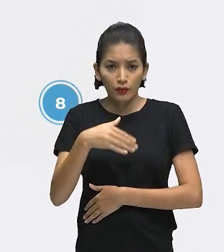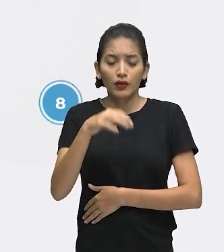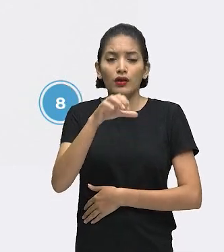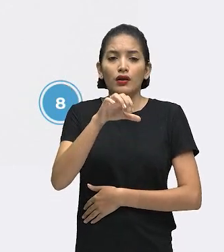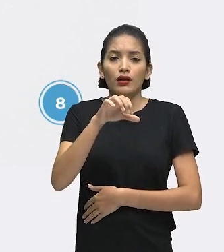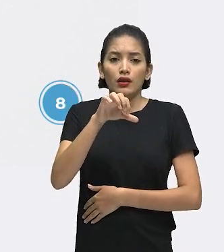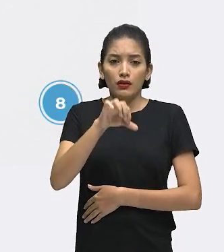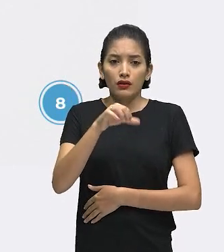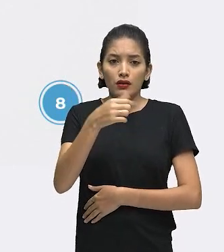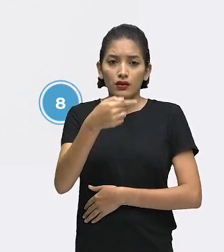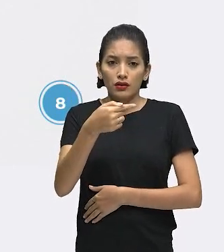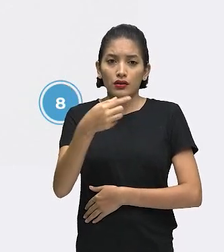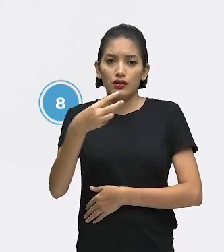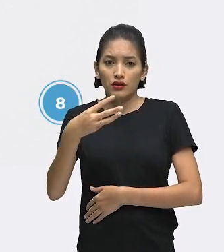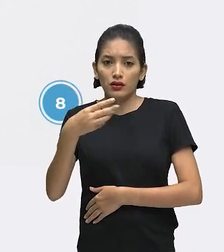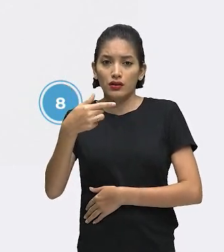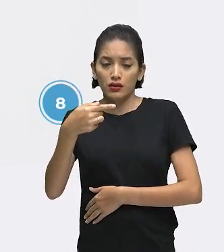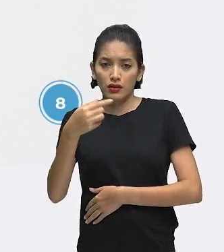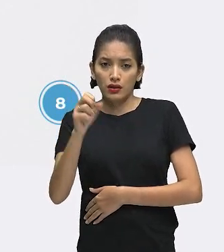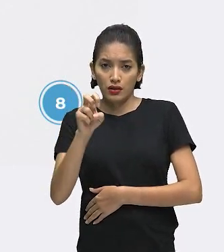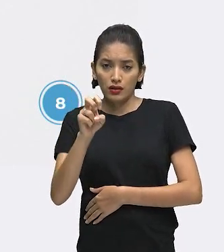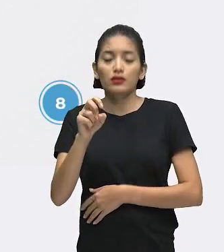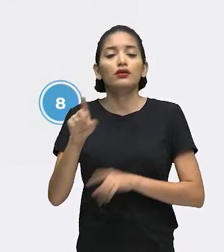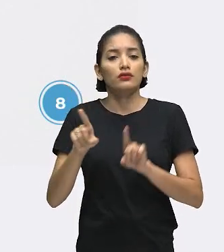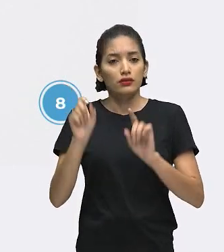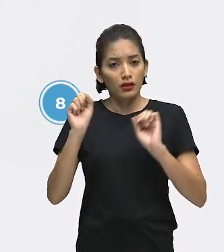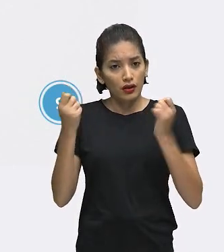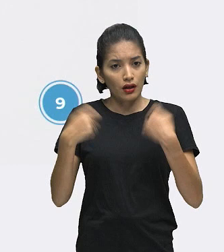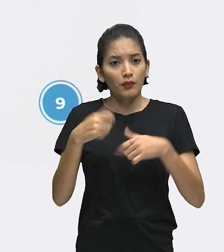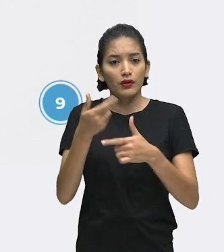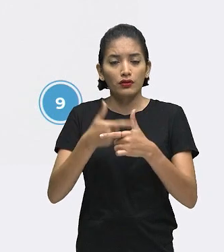389.500 realmente é divisível por 4.